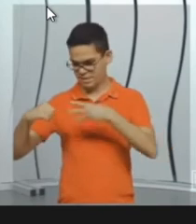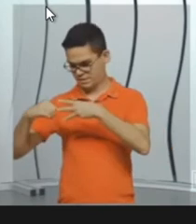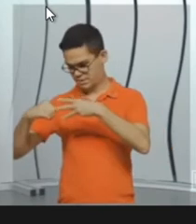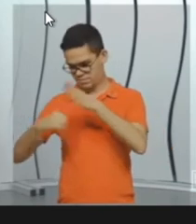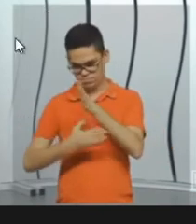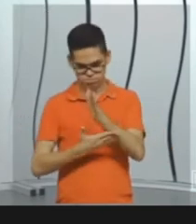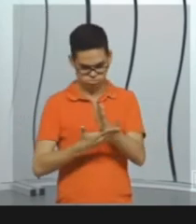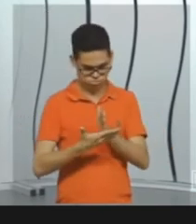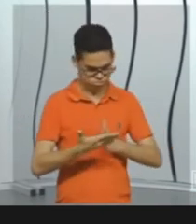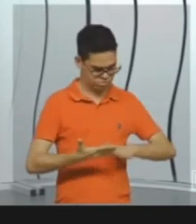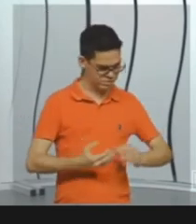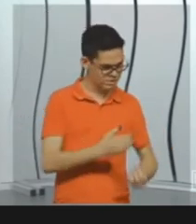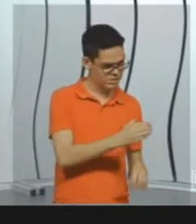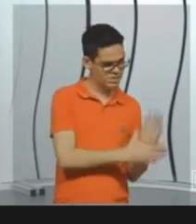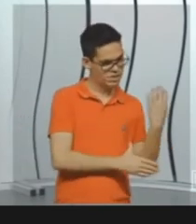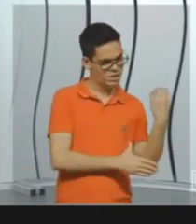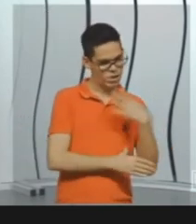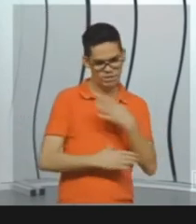também.